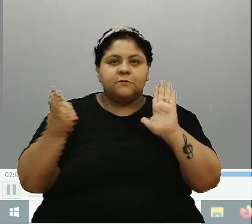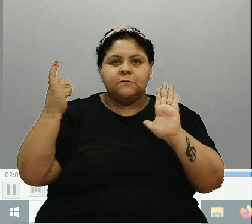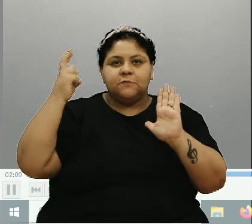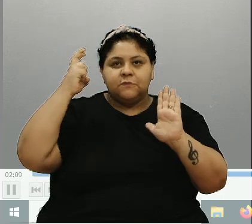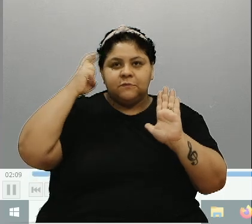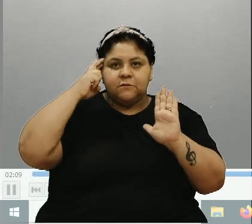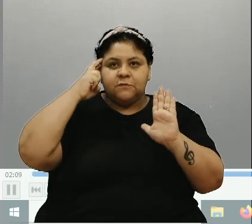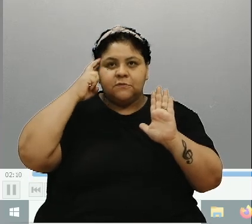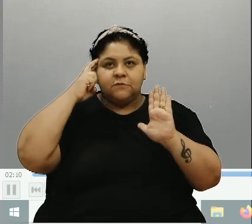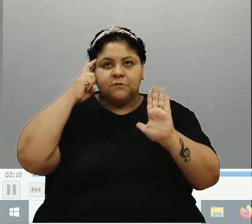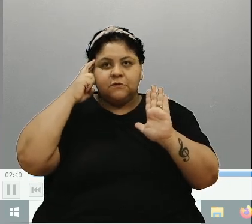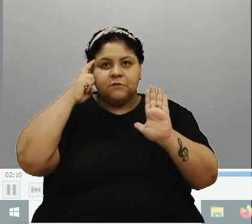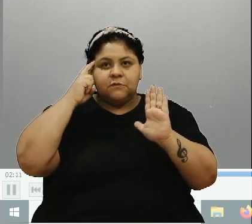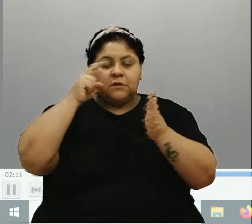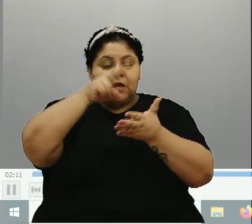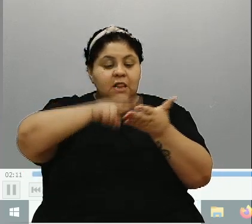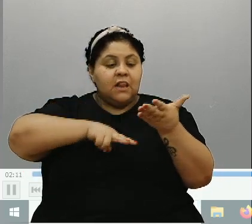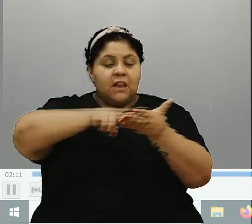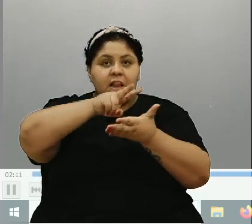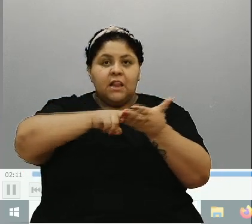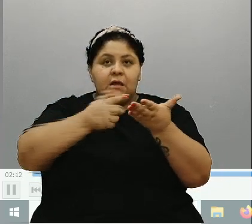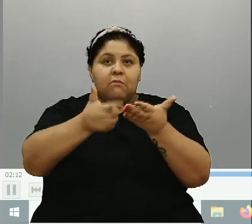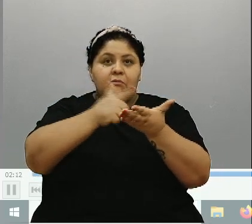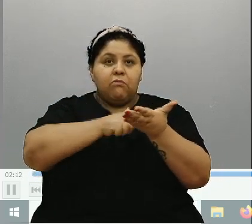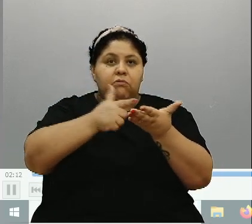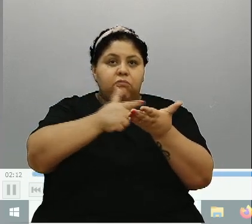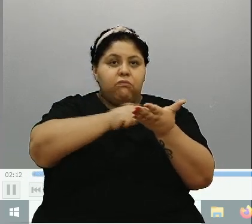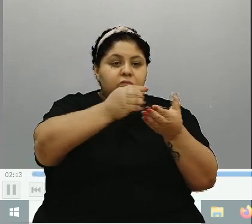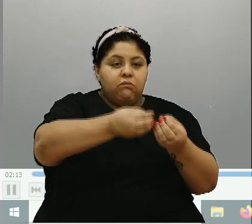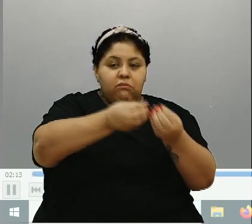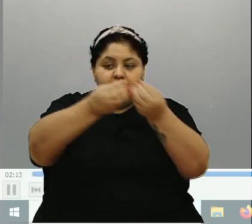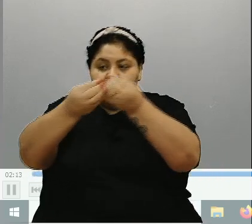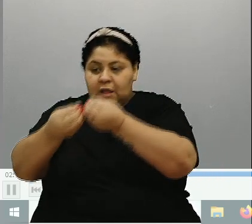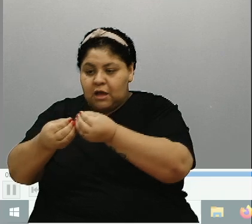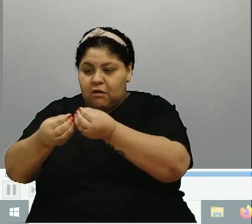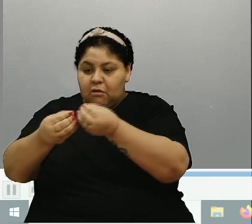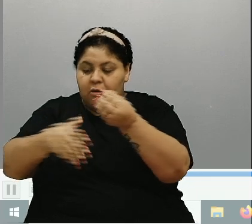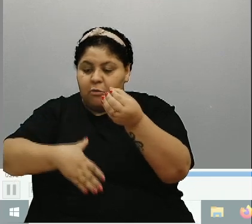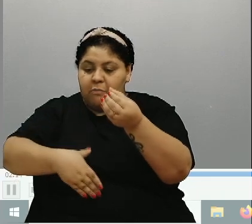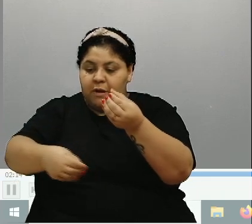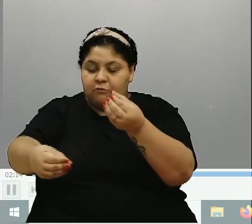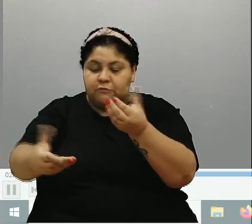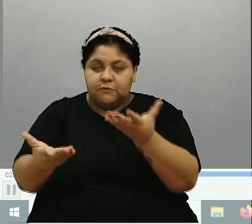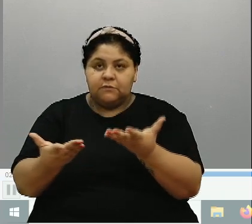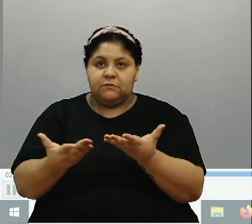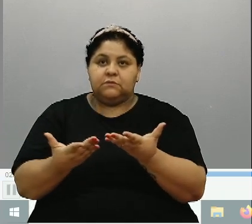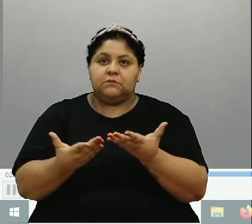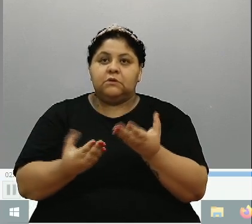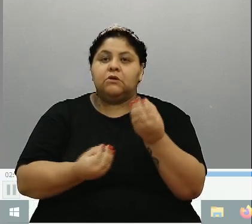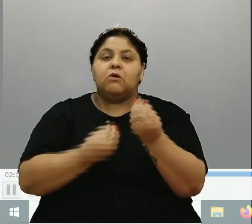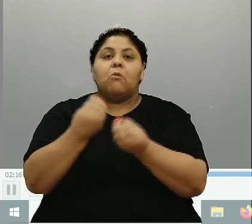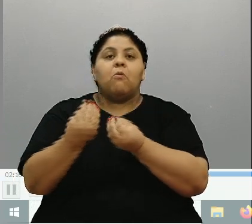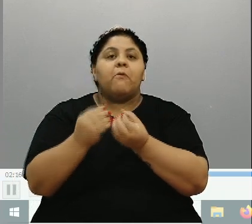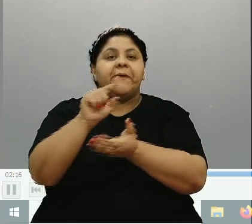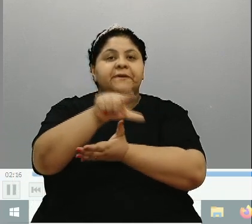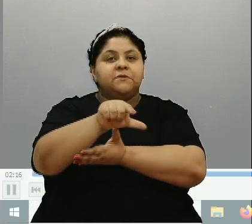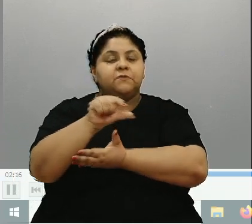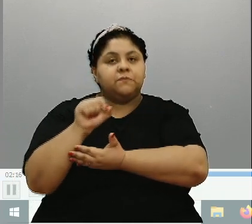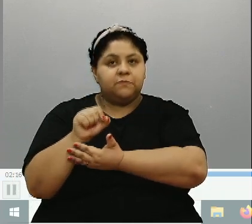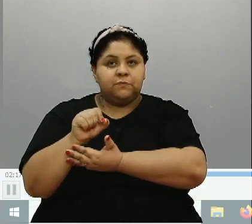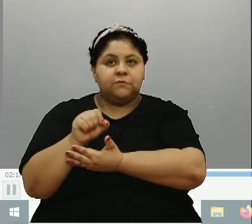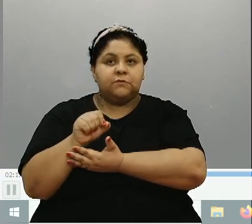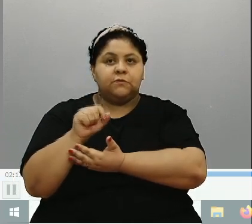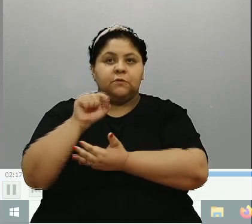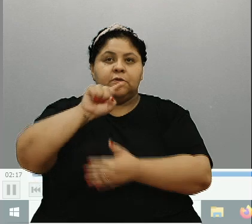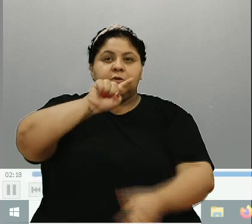retiram livros e levam esses livros para ler para os seus filhos. Com esta decisão,